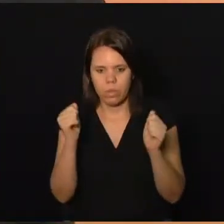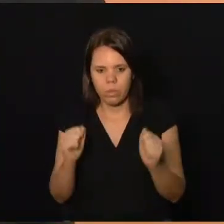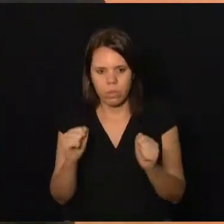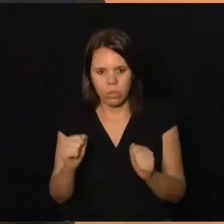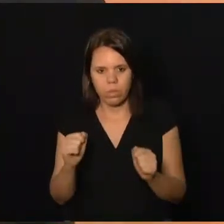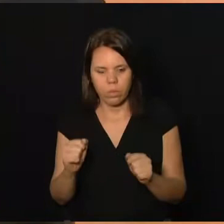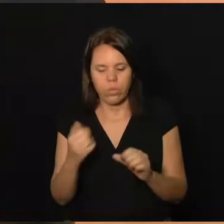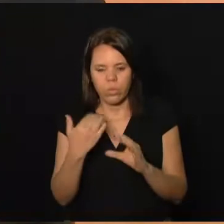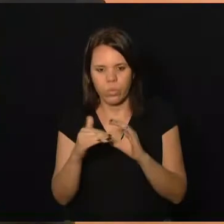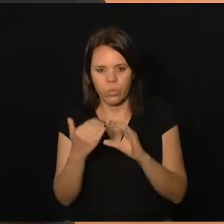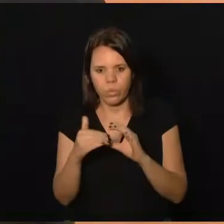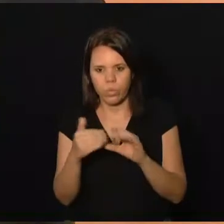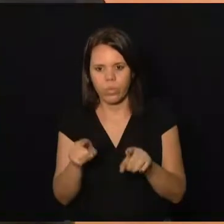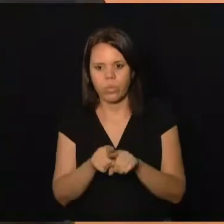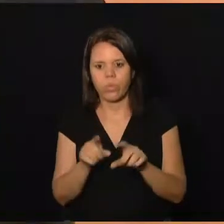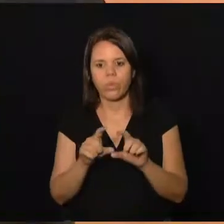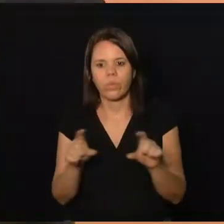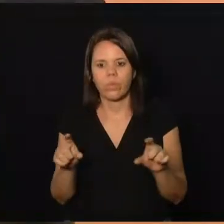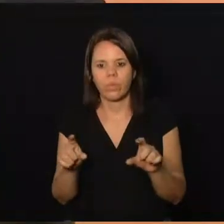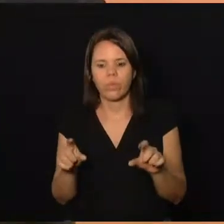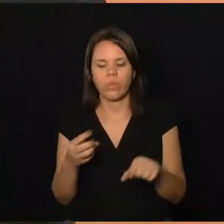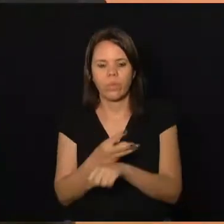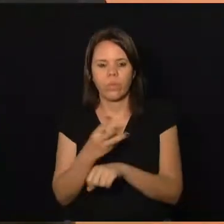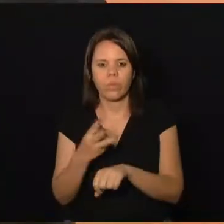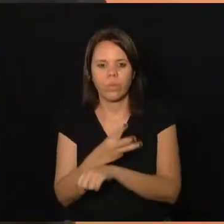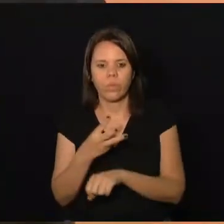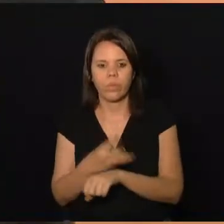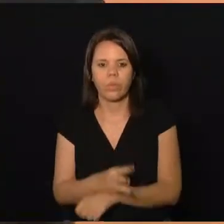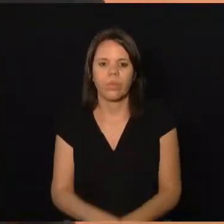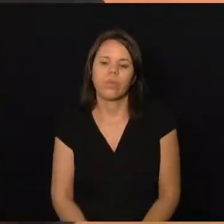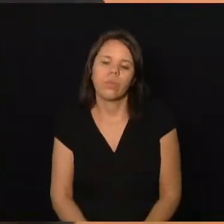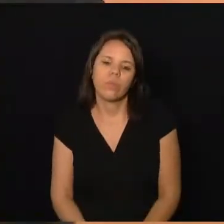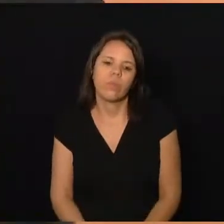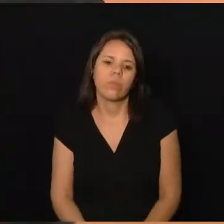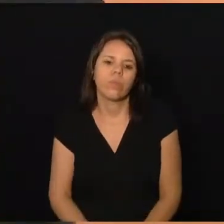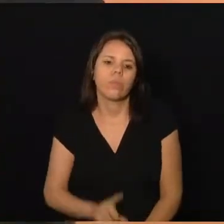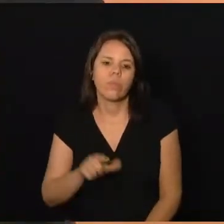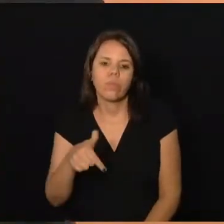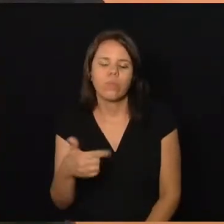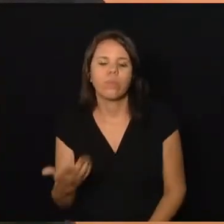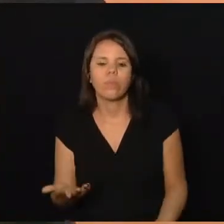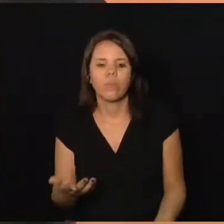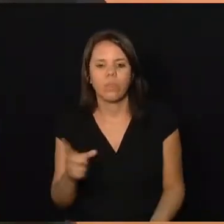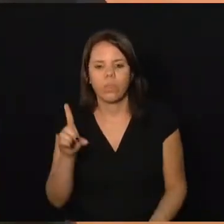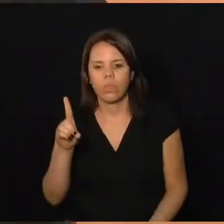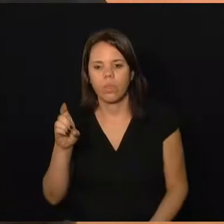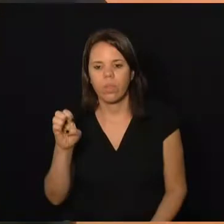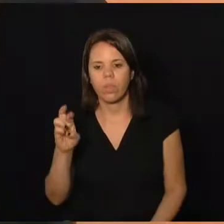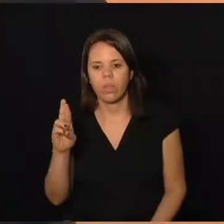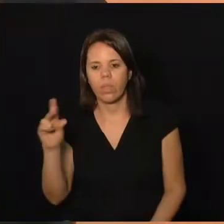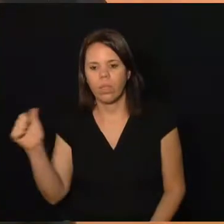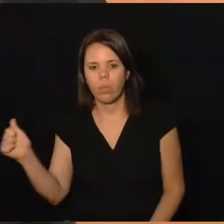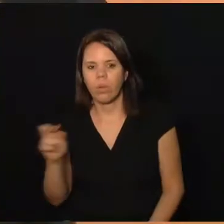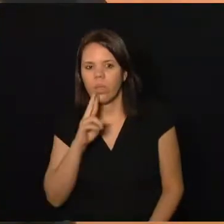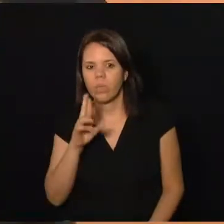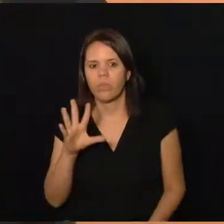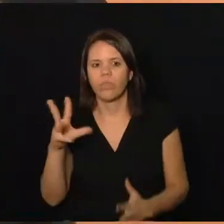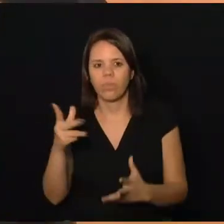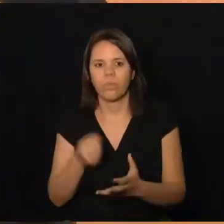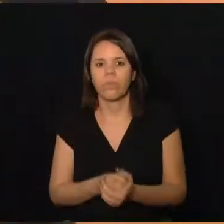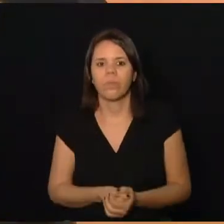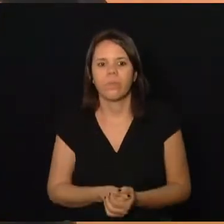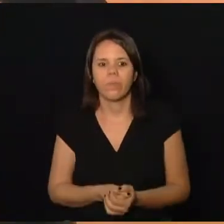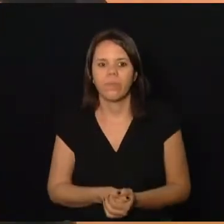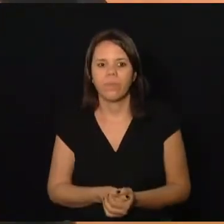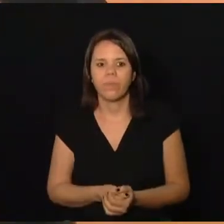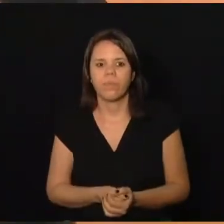um e-mail, pode encaminhar uma mensagem no próprio WhatsApp. E eu passo para a Débora responde todos.